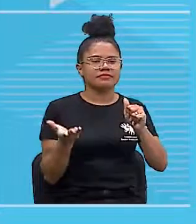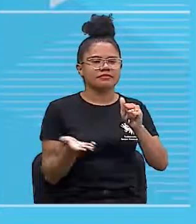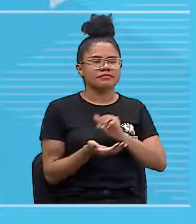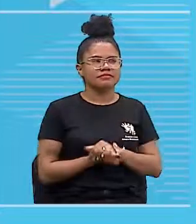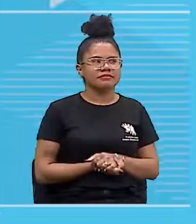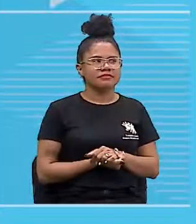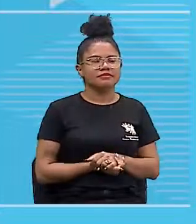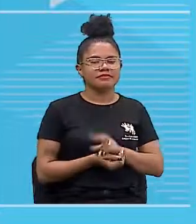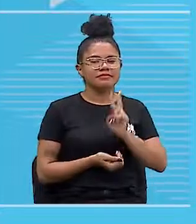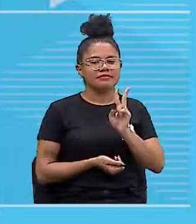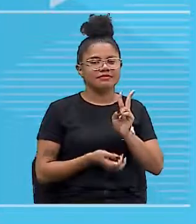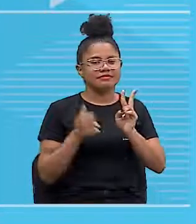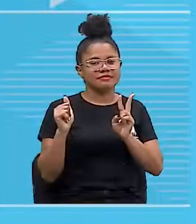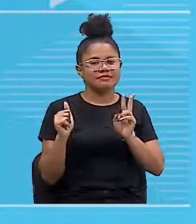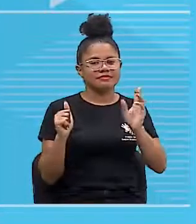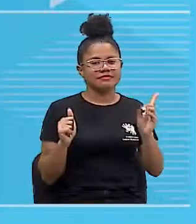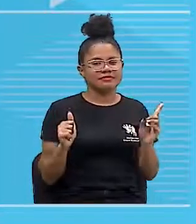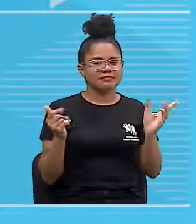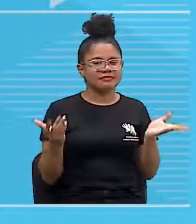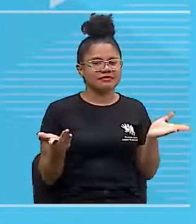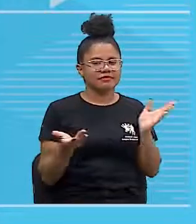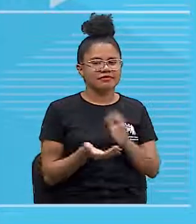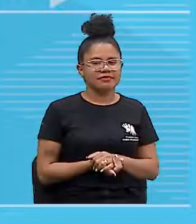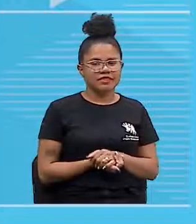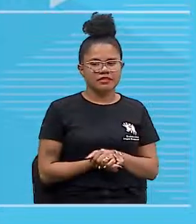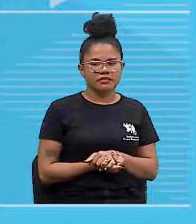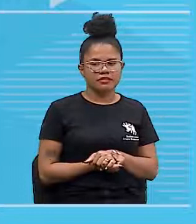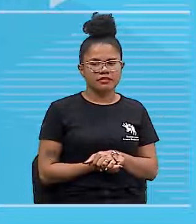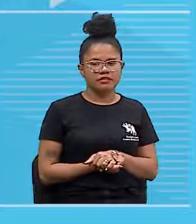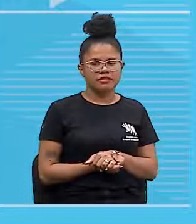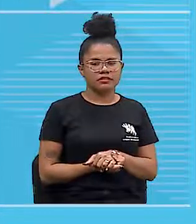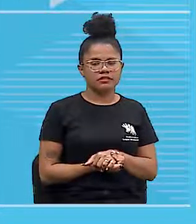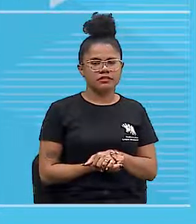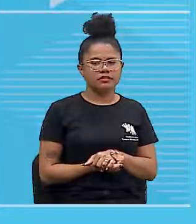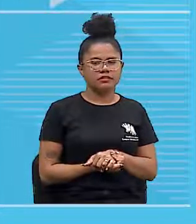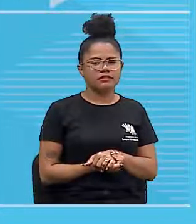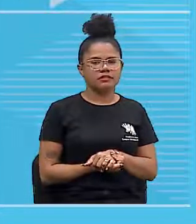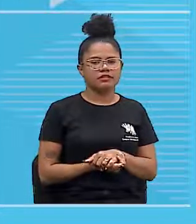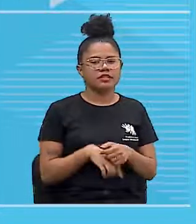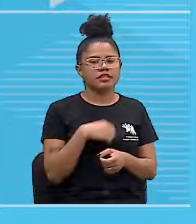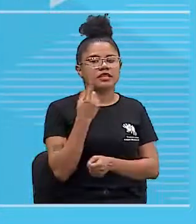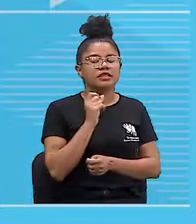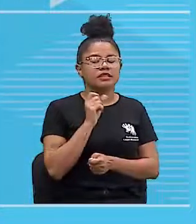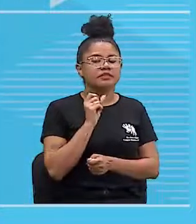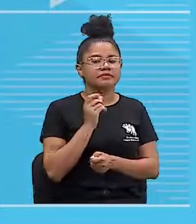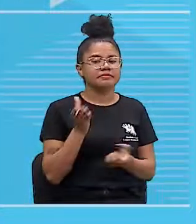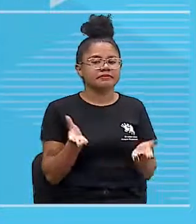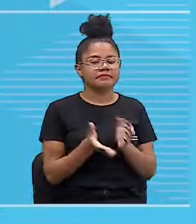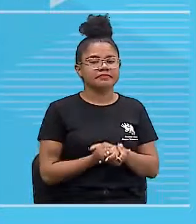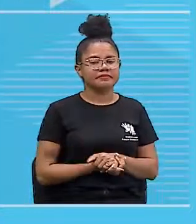duas opções letra a letra D Joyce letra A Jennifer letra D quem mais arrisca